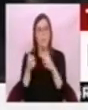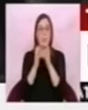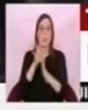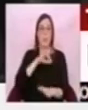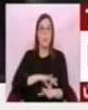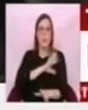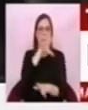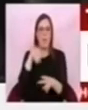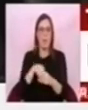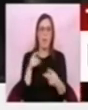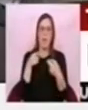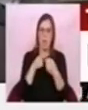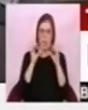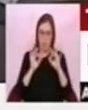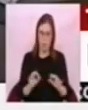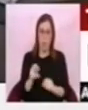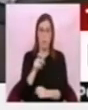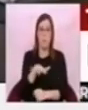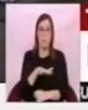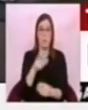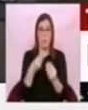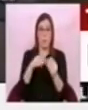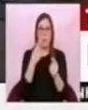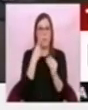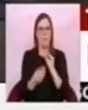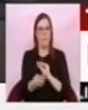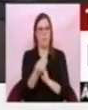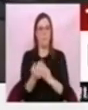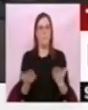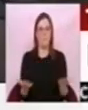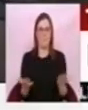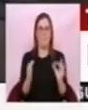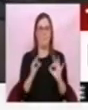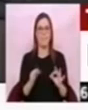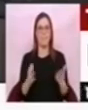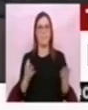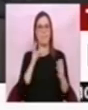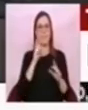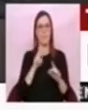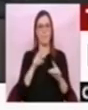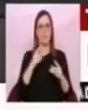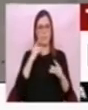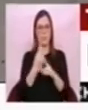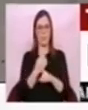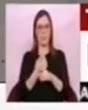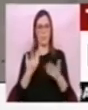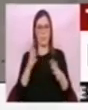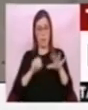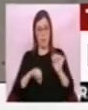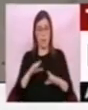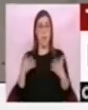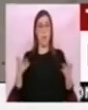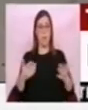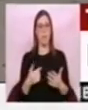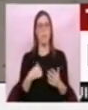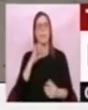profissionais envolvidos. É adequado. E estamos perante situações extraordinárias, estamos, de facto, independentemente que podemos olhar lá para as coisas, para as causas, mas estamos